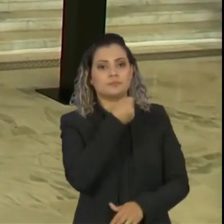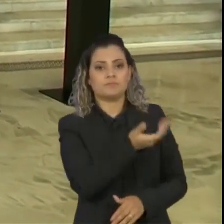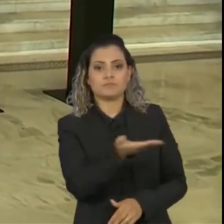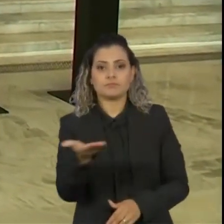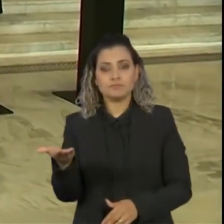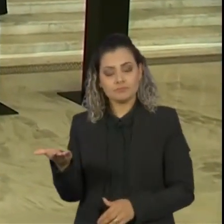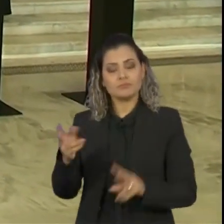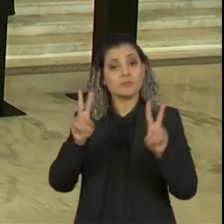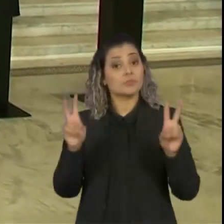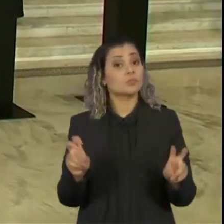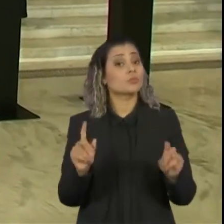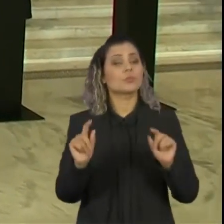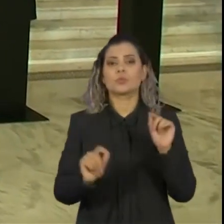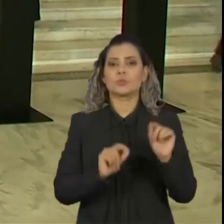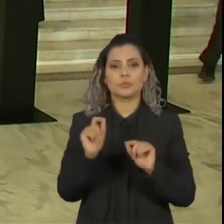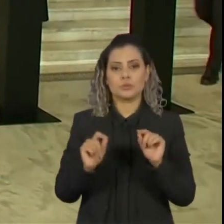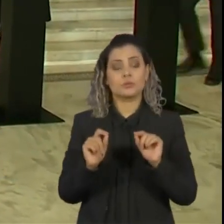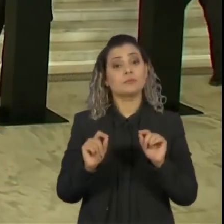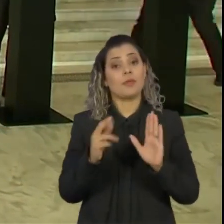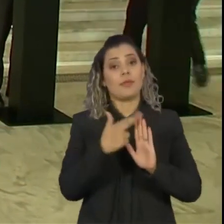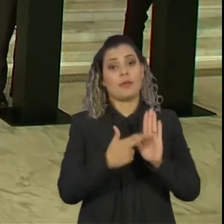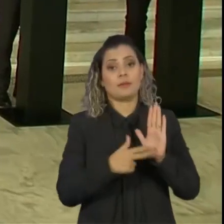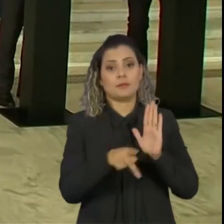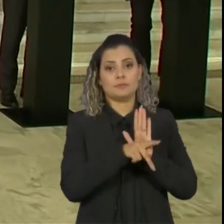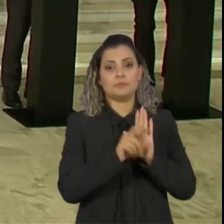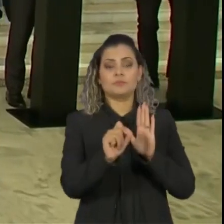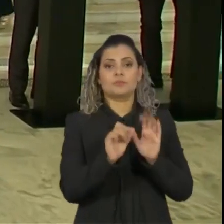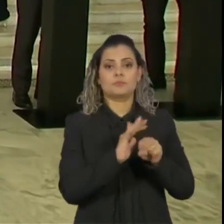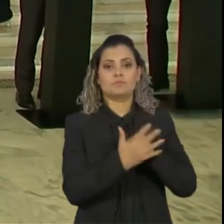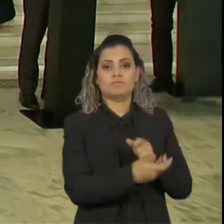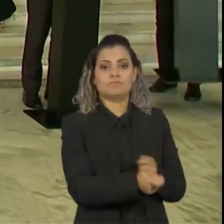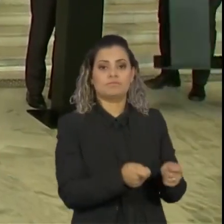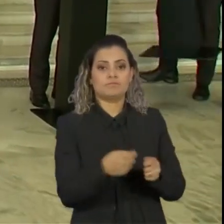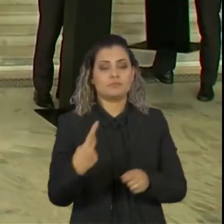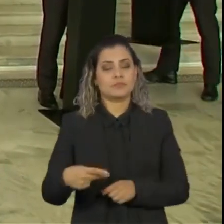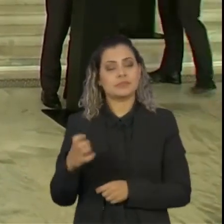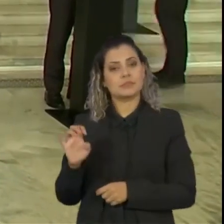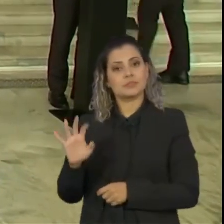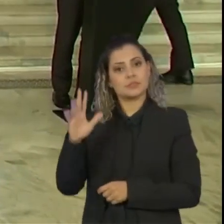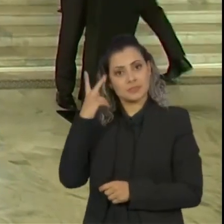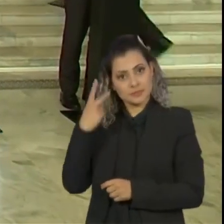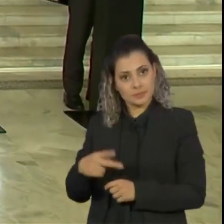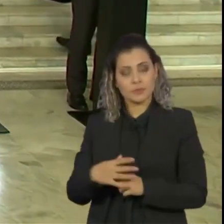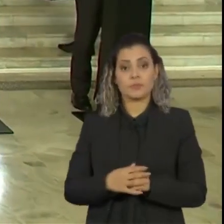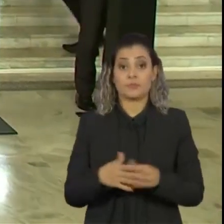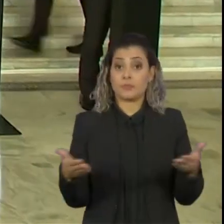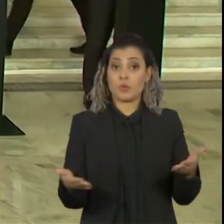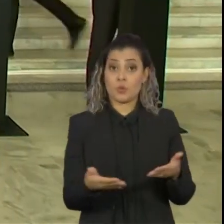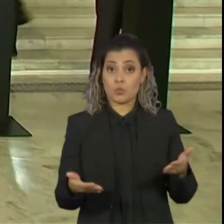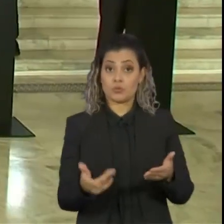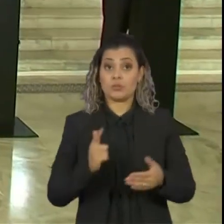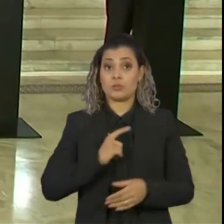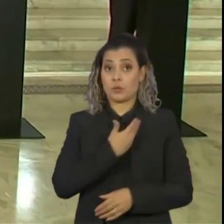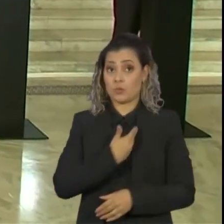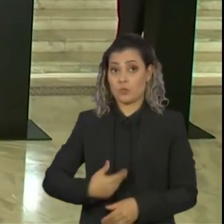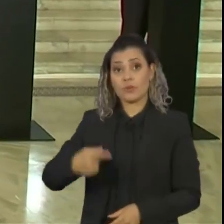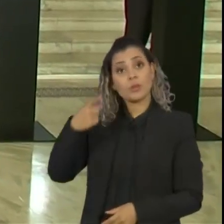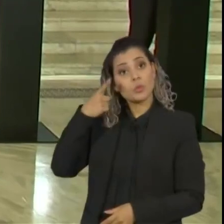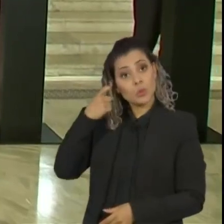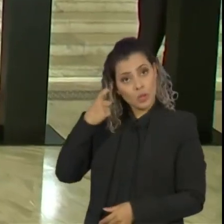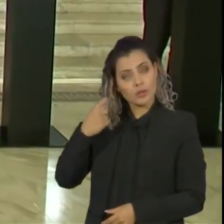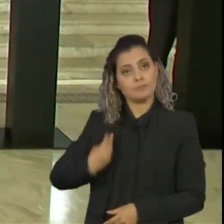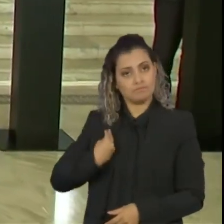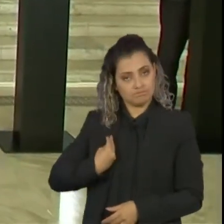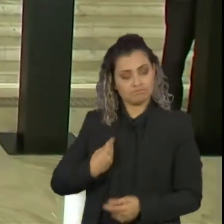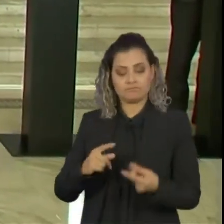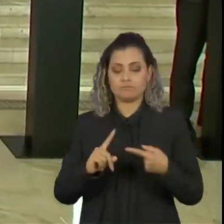coletiva sobre as medidas de combate à pandemia do novo coronavírus. Hoje, além do governador João Dória,